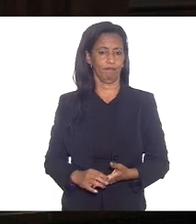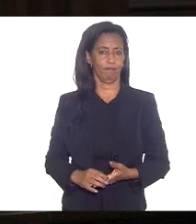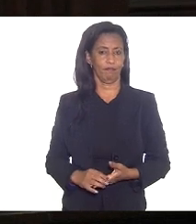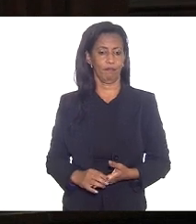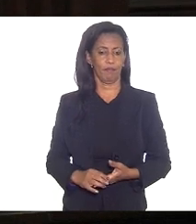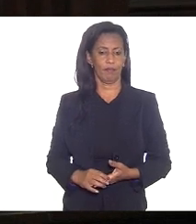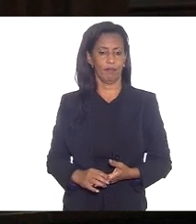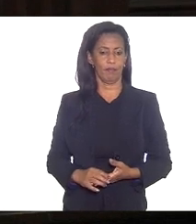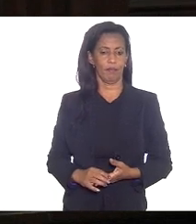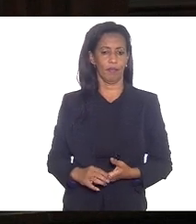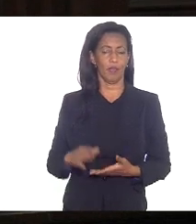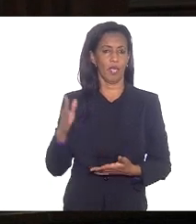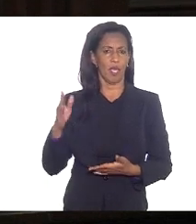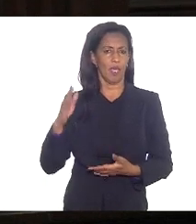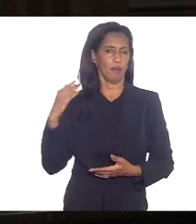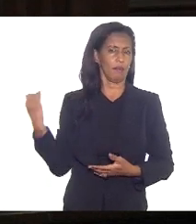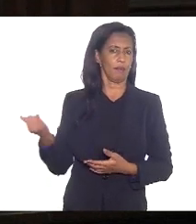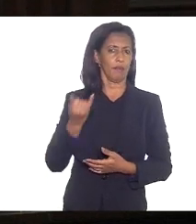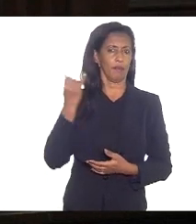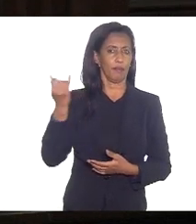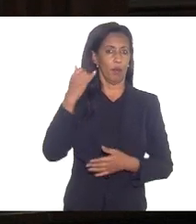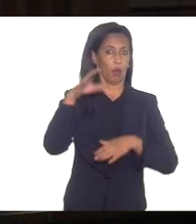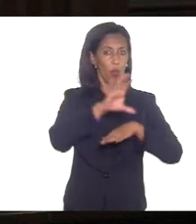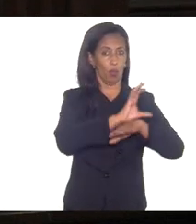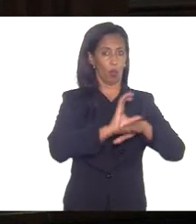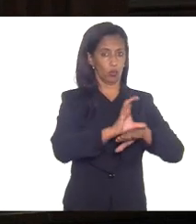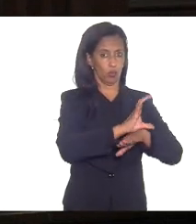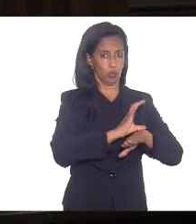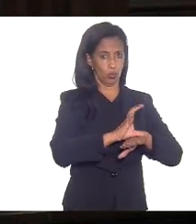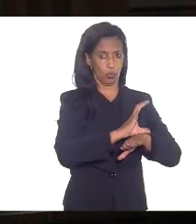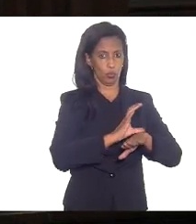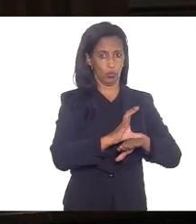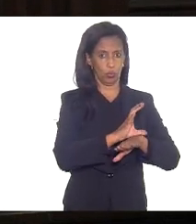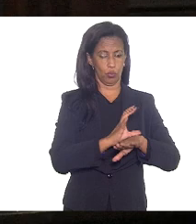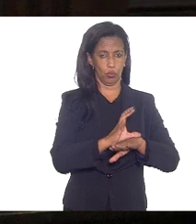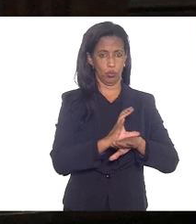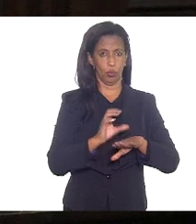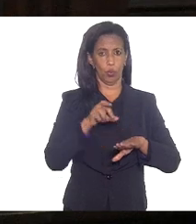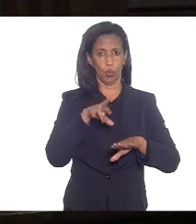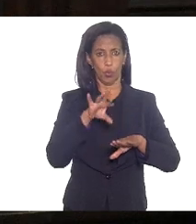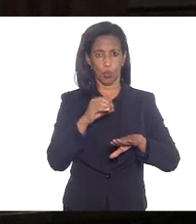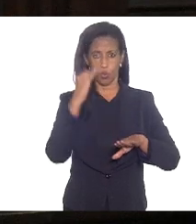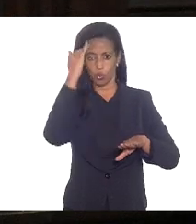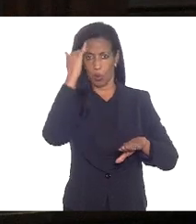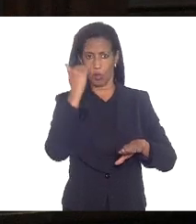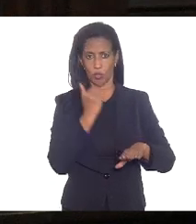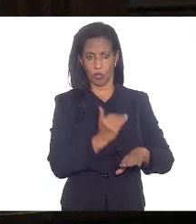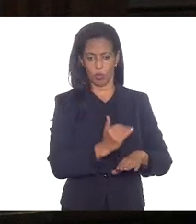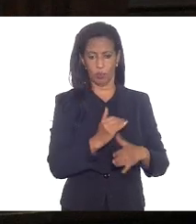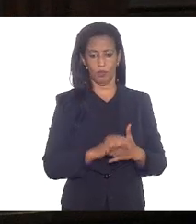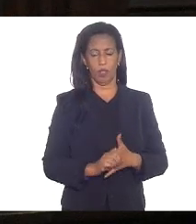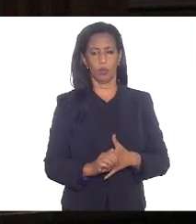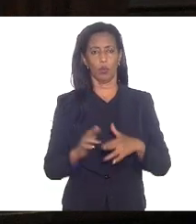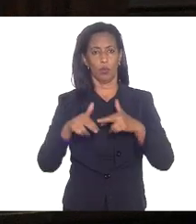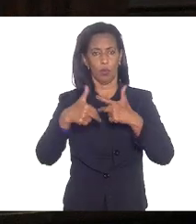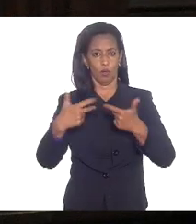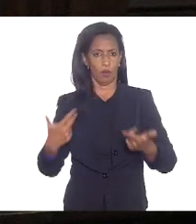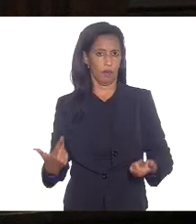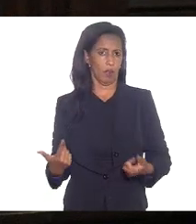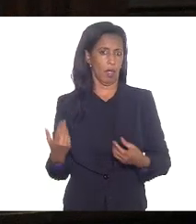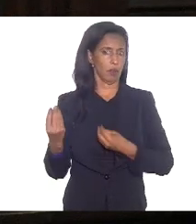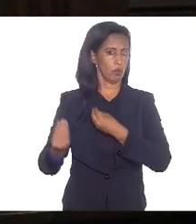extração eminentemente constitucional, cujo efetivo respeito, por qualificar-se